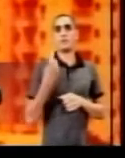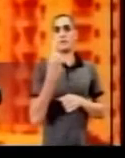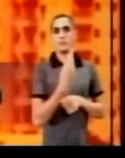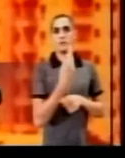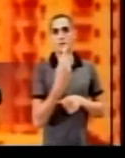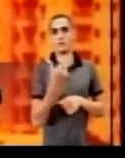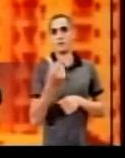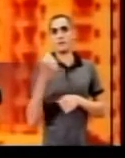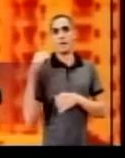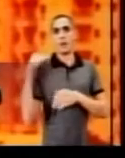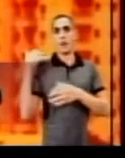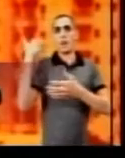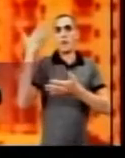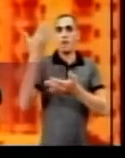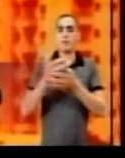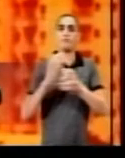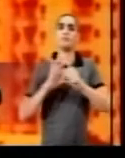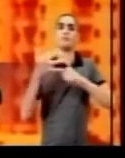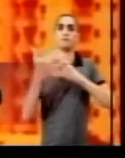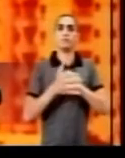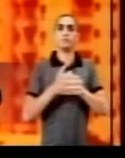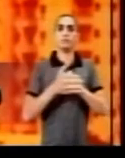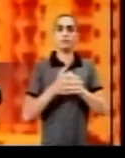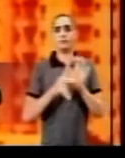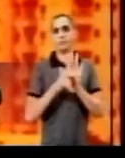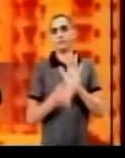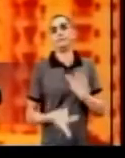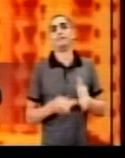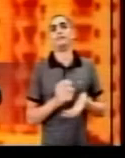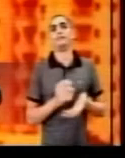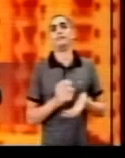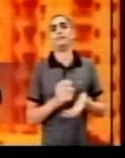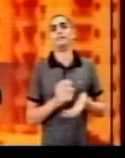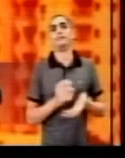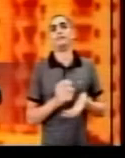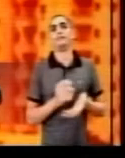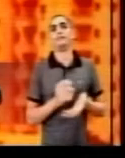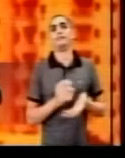116 desde o início da pandemia da Covid-19.